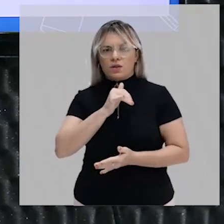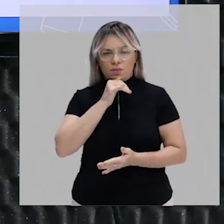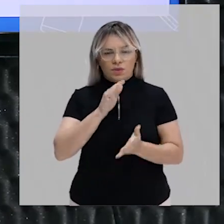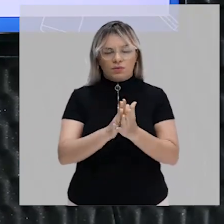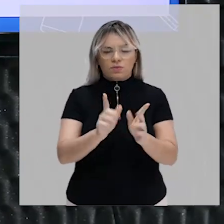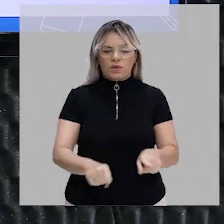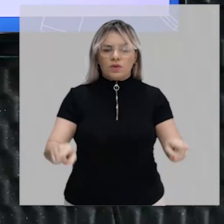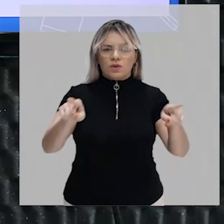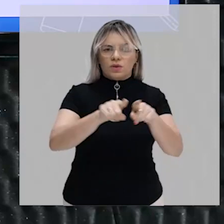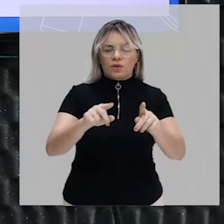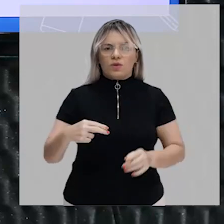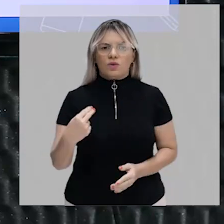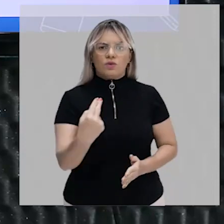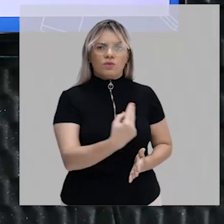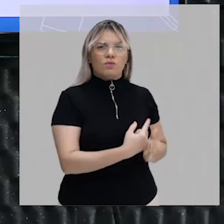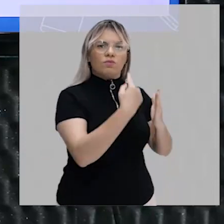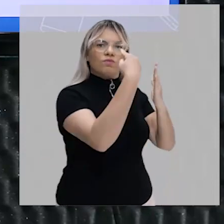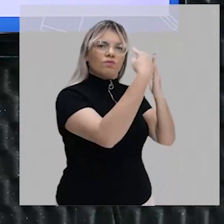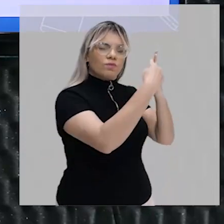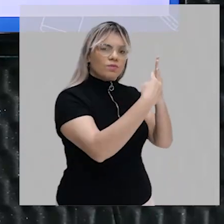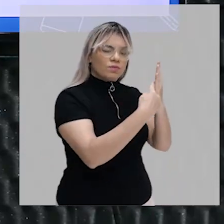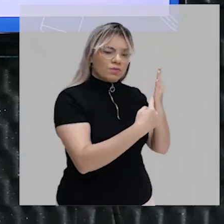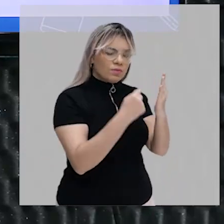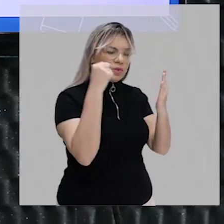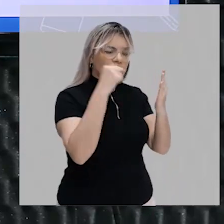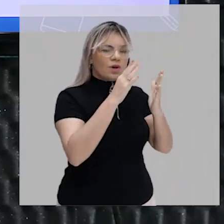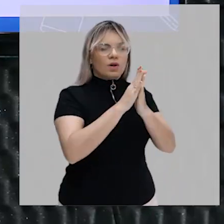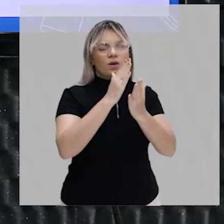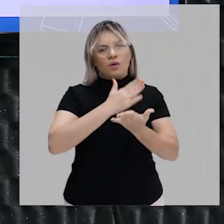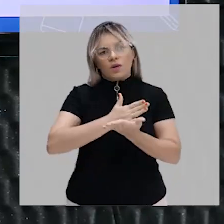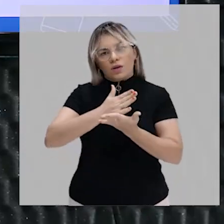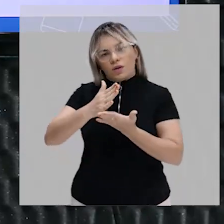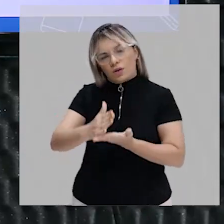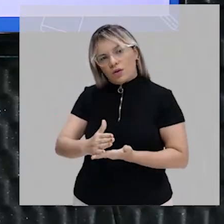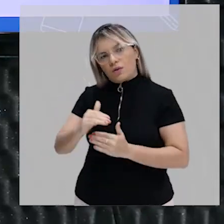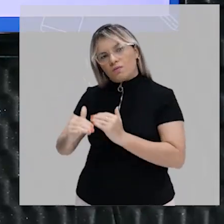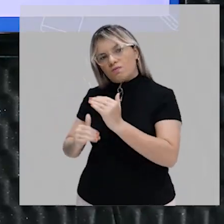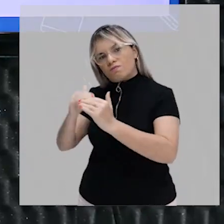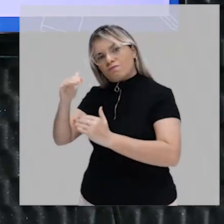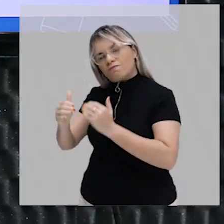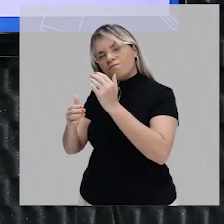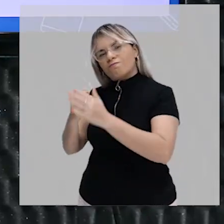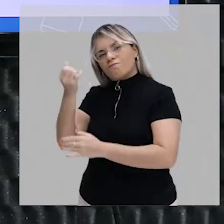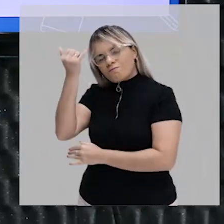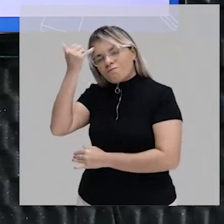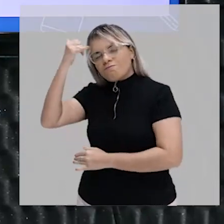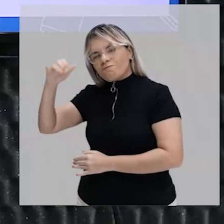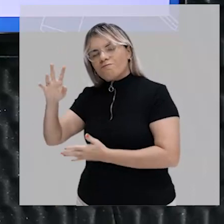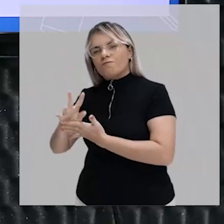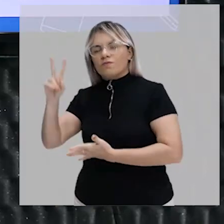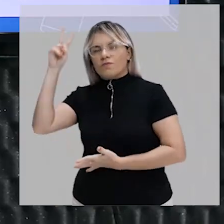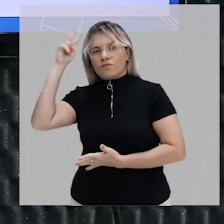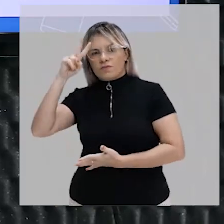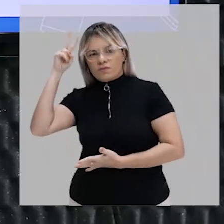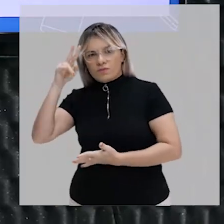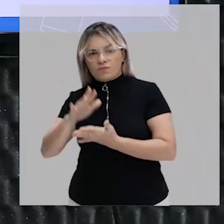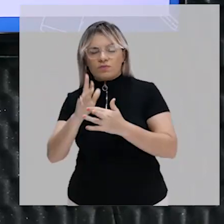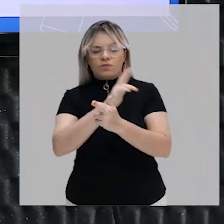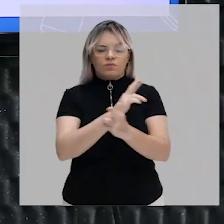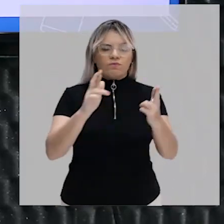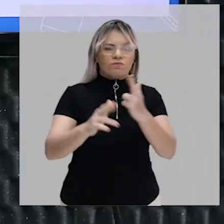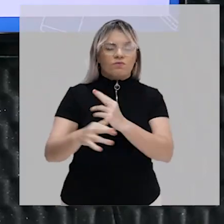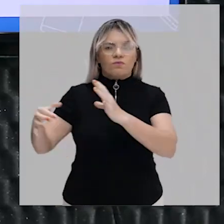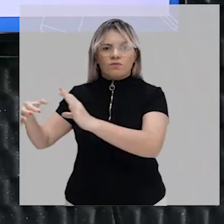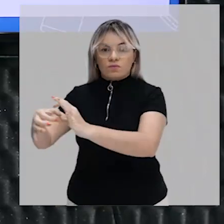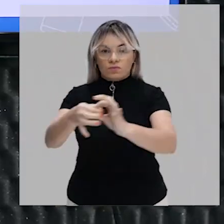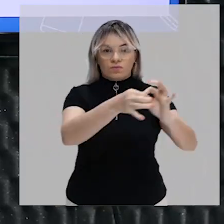Então, esse é o nosso pequeno roteirinho, né, para a gente começar a desenvolver essas ideias. Lembra, as ideias relativas à